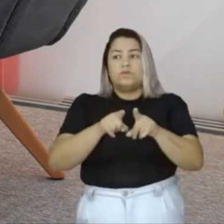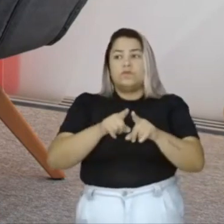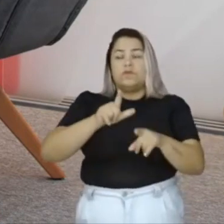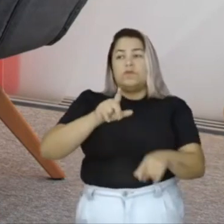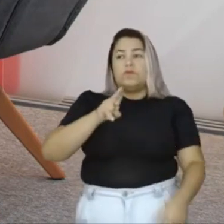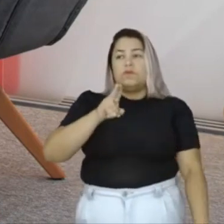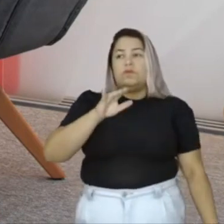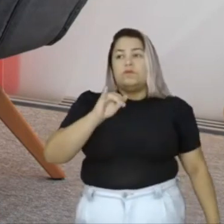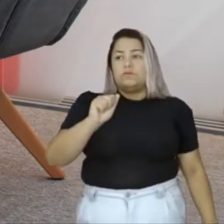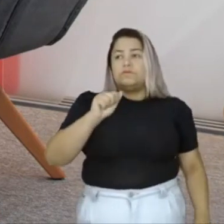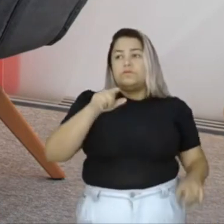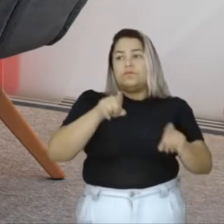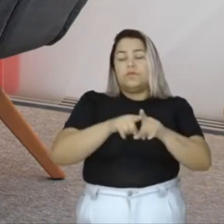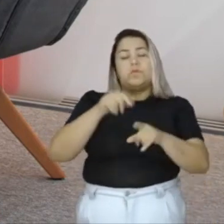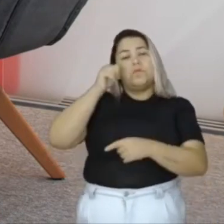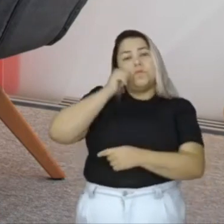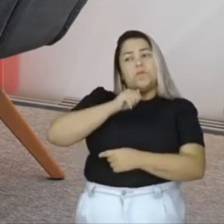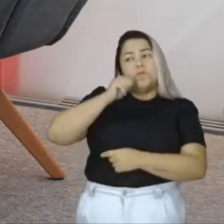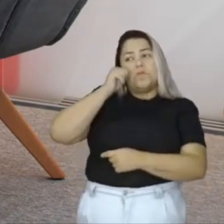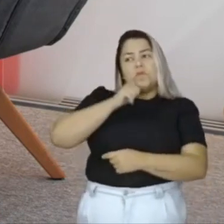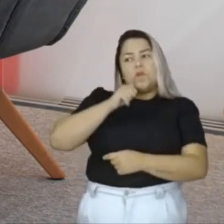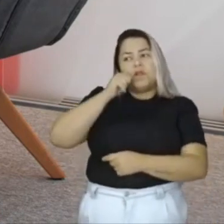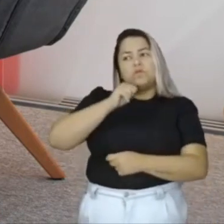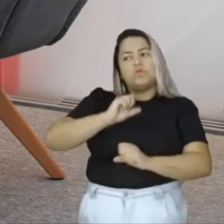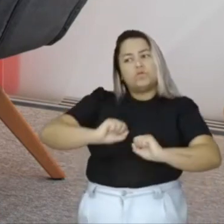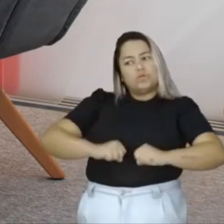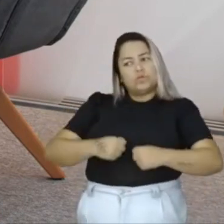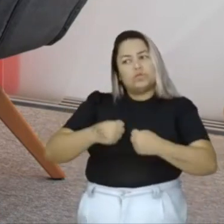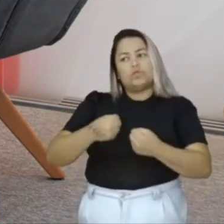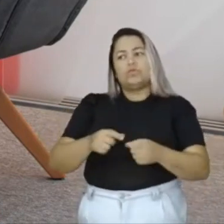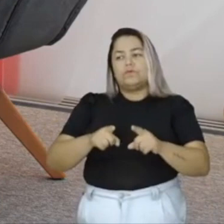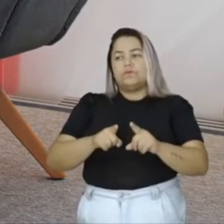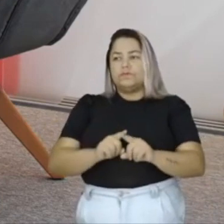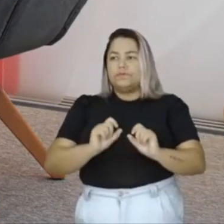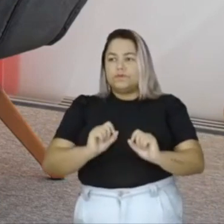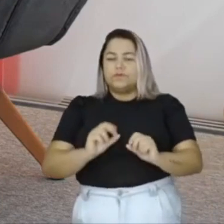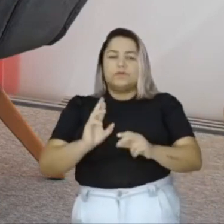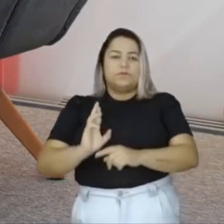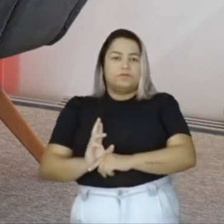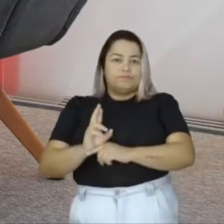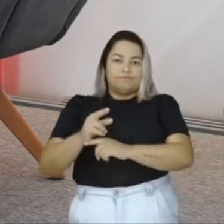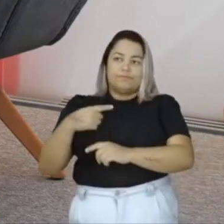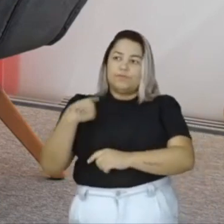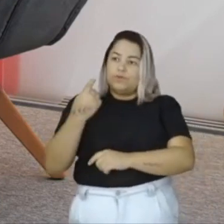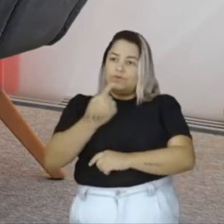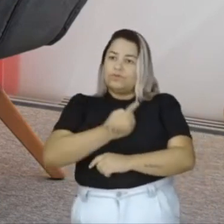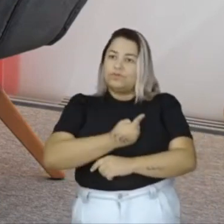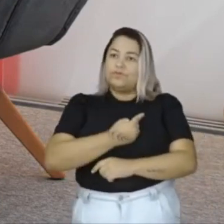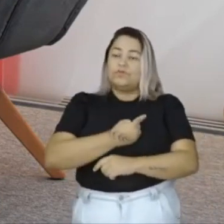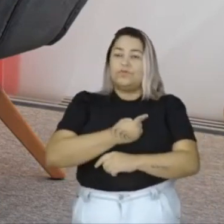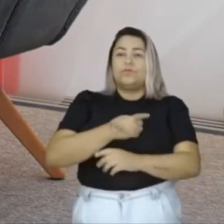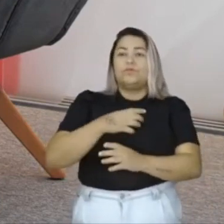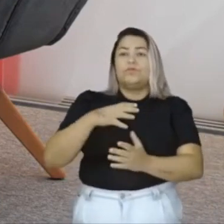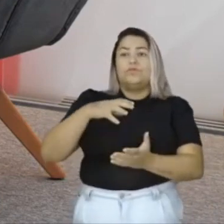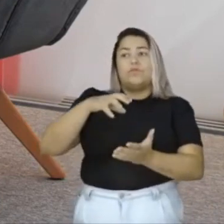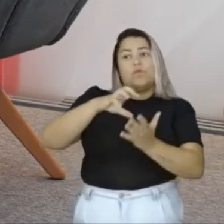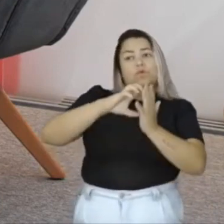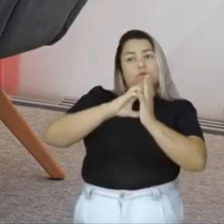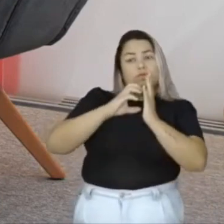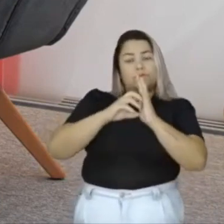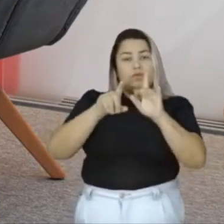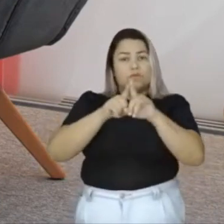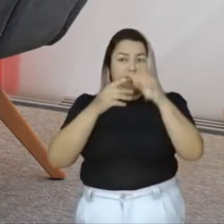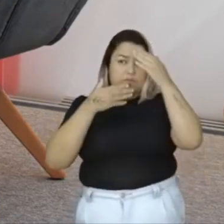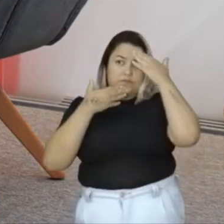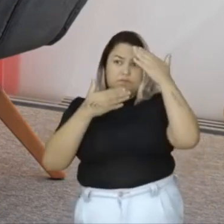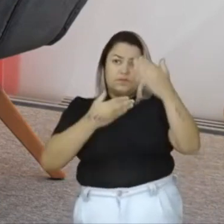uma ex-deputada, uma mulher de garra, de fibra e que representa muito o nosso partido. Maravilha. Eu queria te agradecer muito a